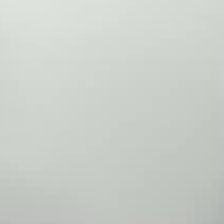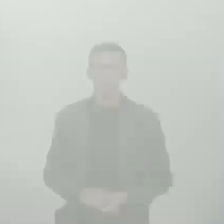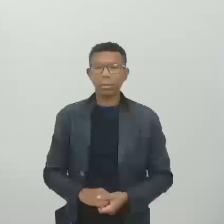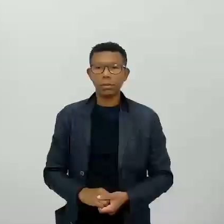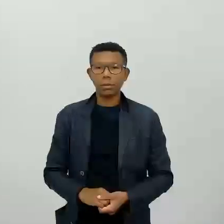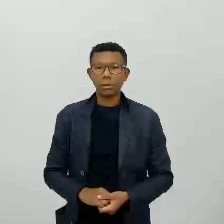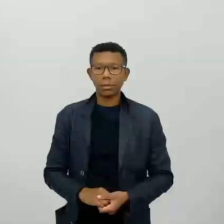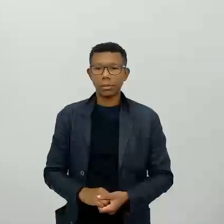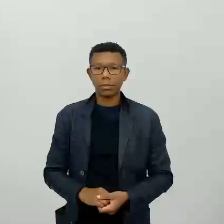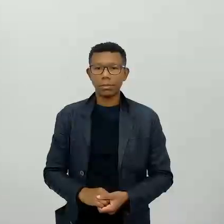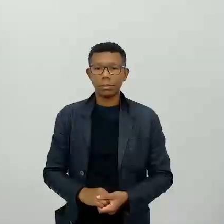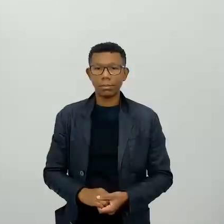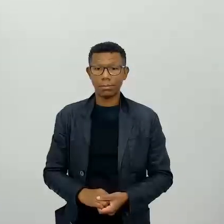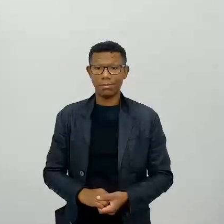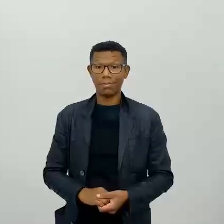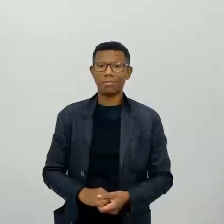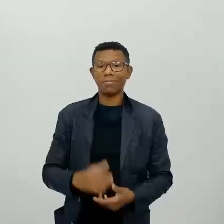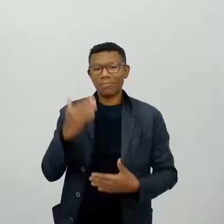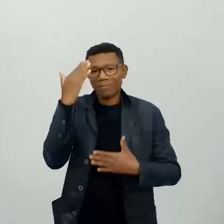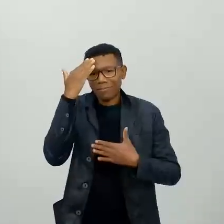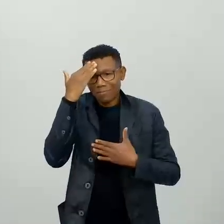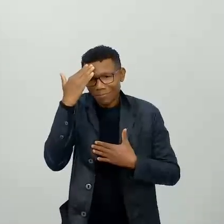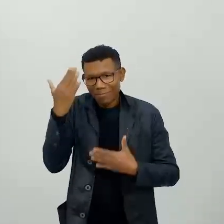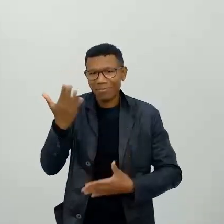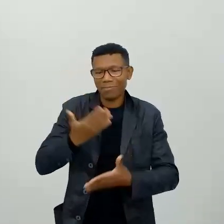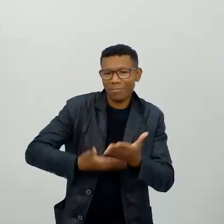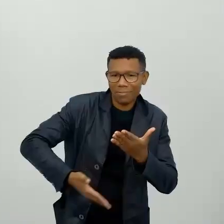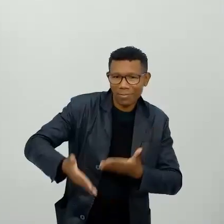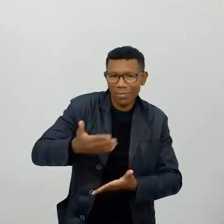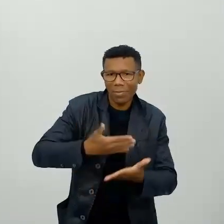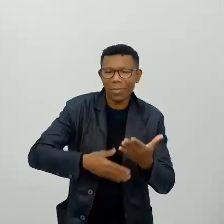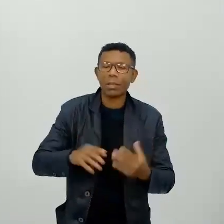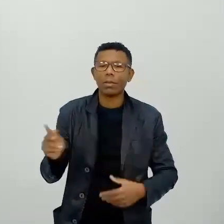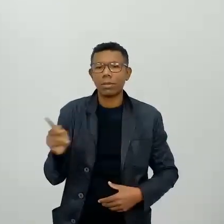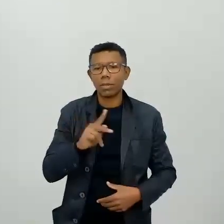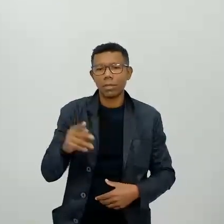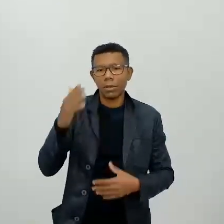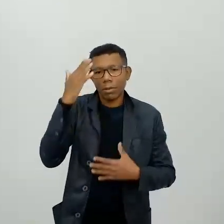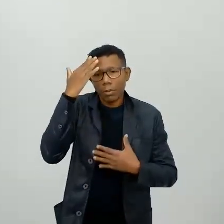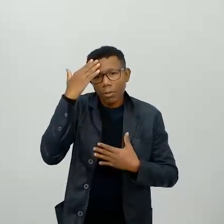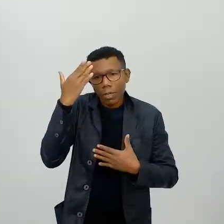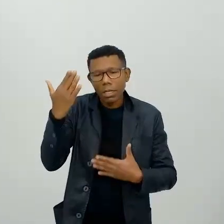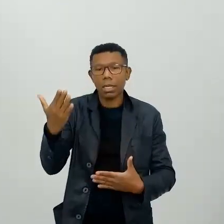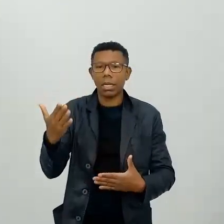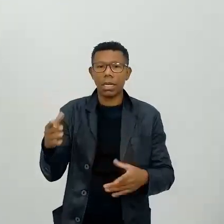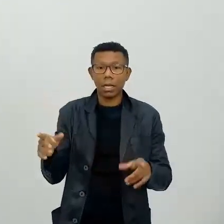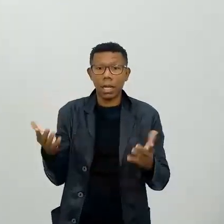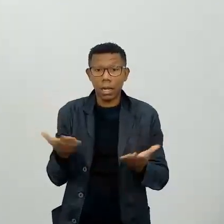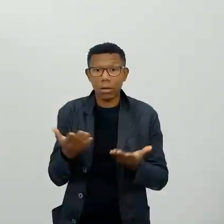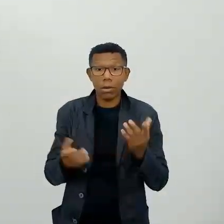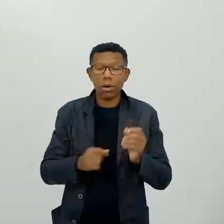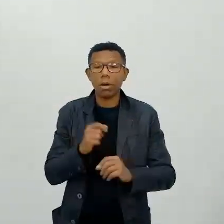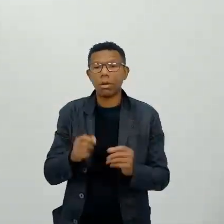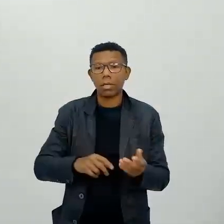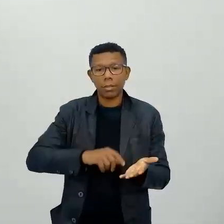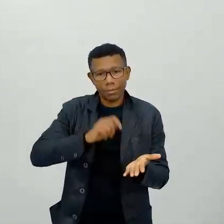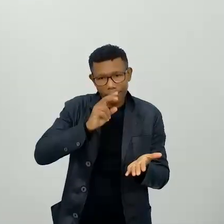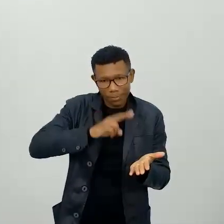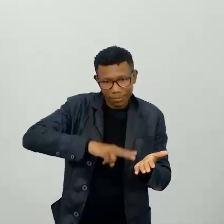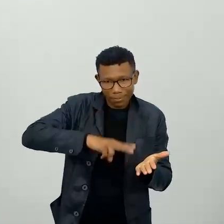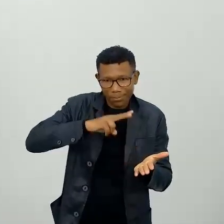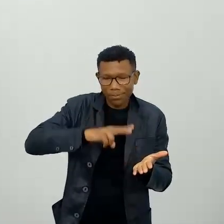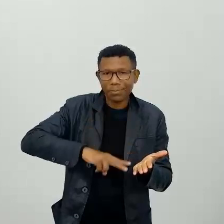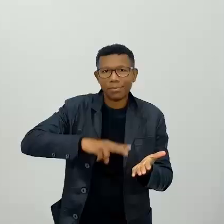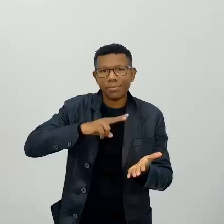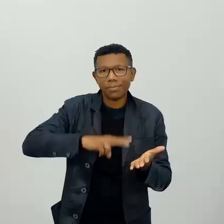Uhum. Muito obrigada pelas interações, professores. Nós vamos ler algumas contribuições de vocês para a